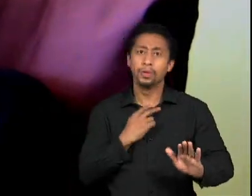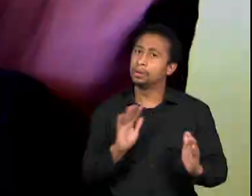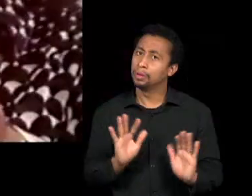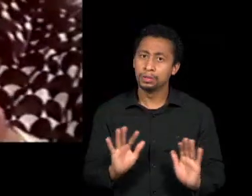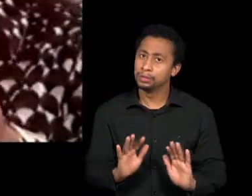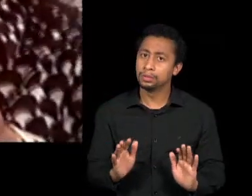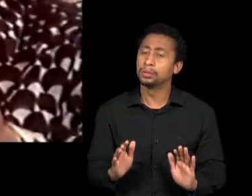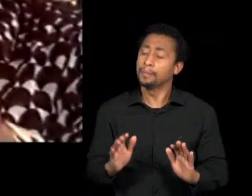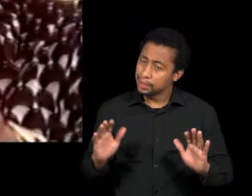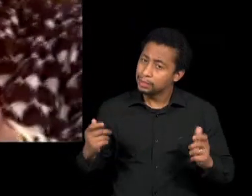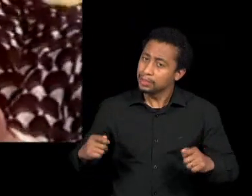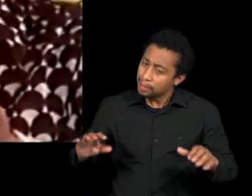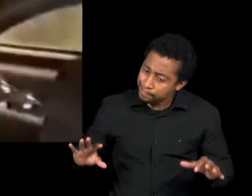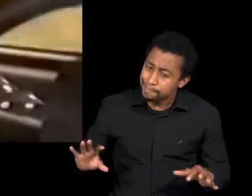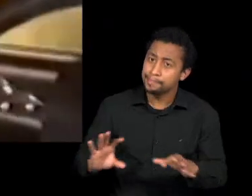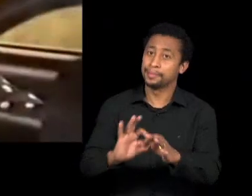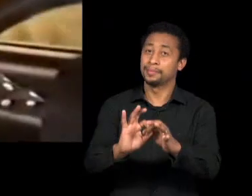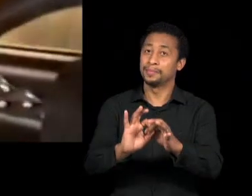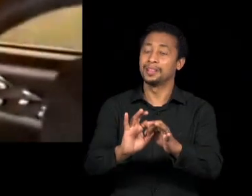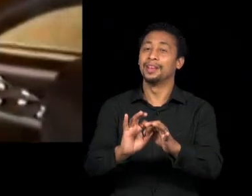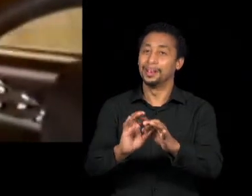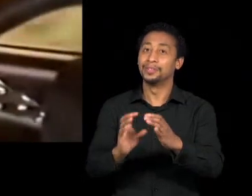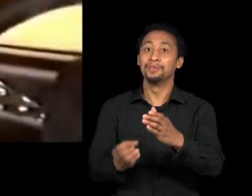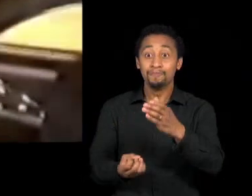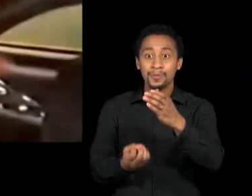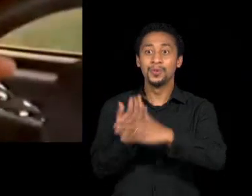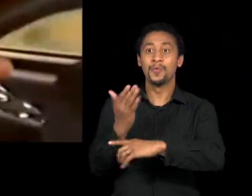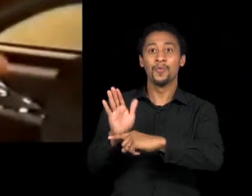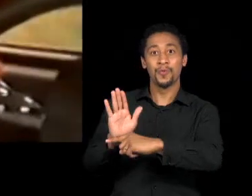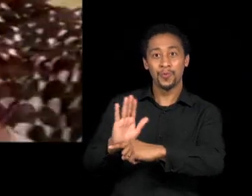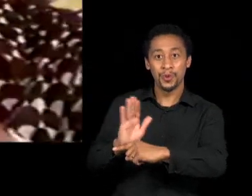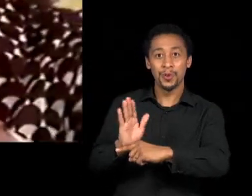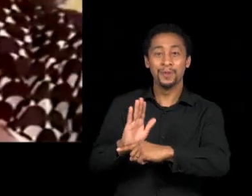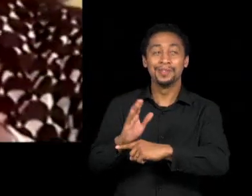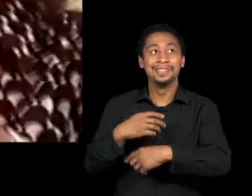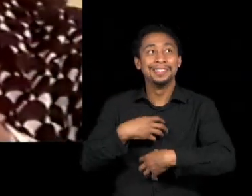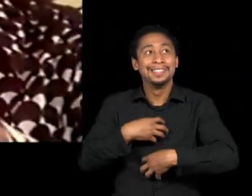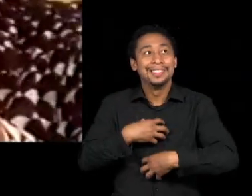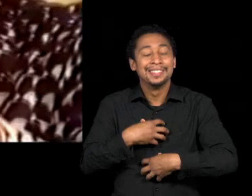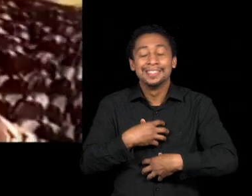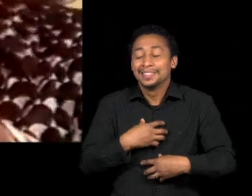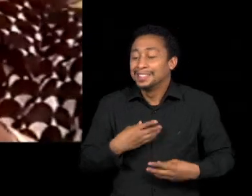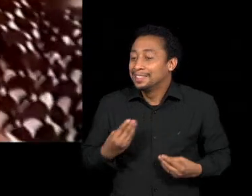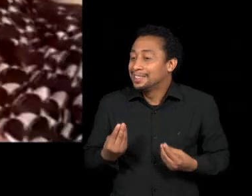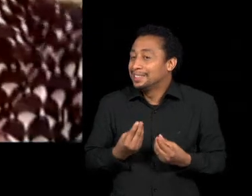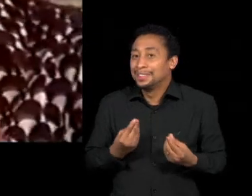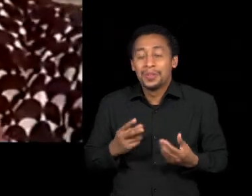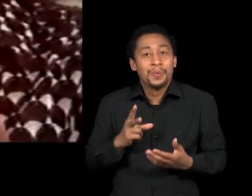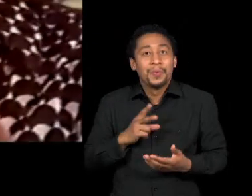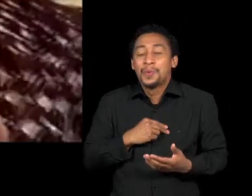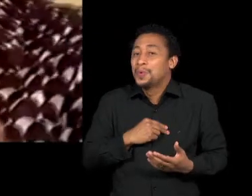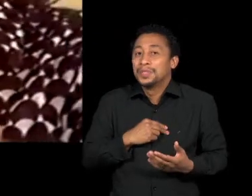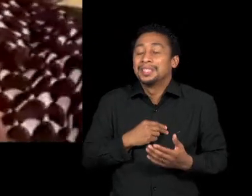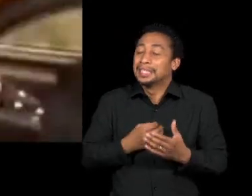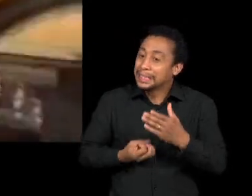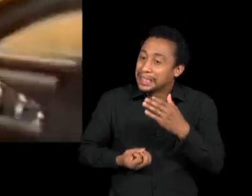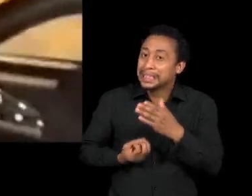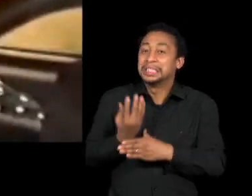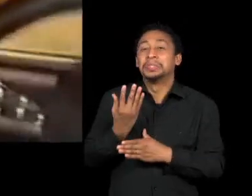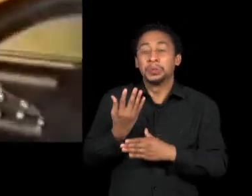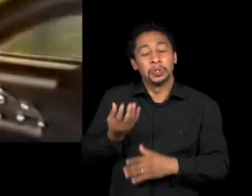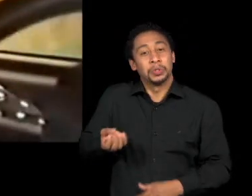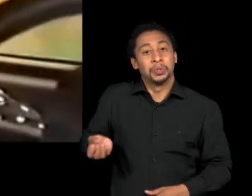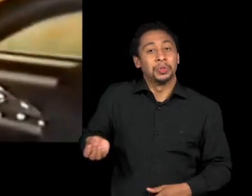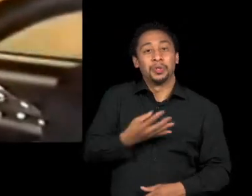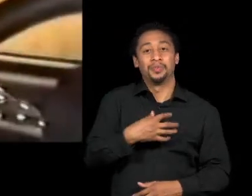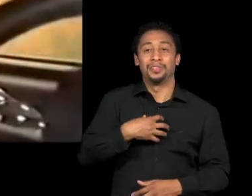achando esse filme um acontecimento talvez mais ideológico do que